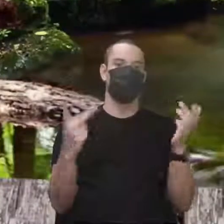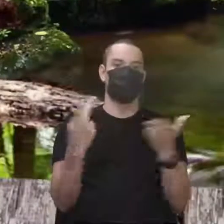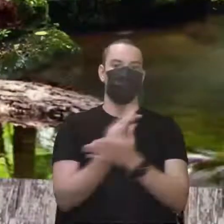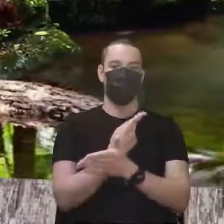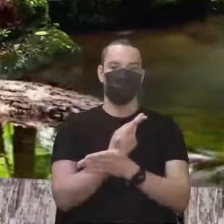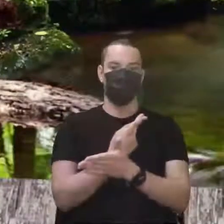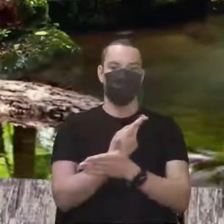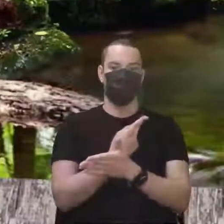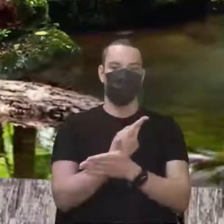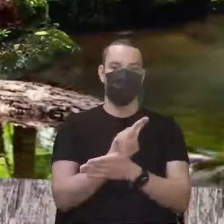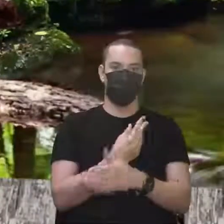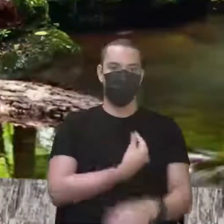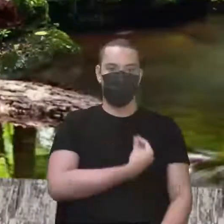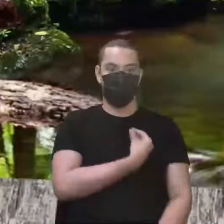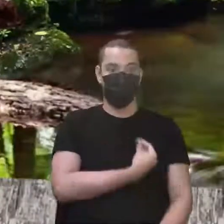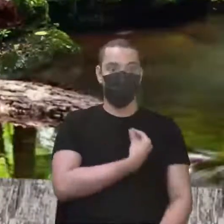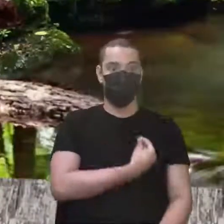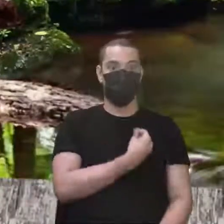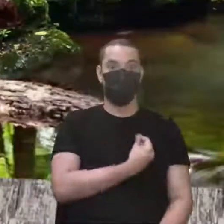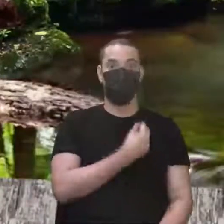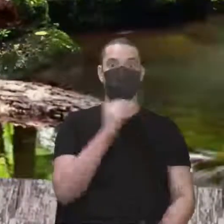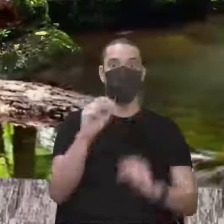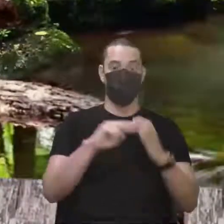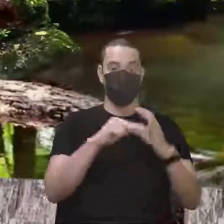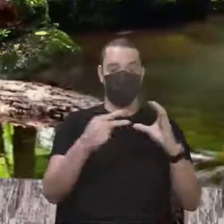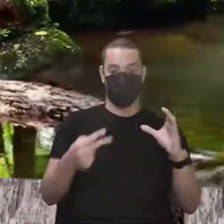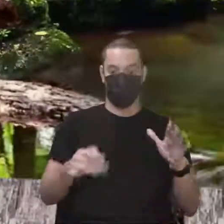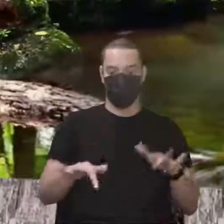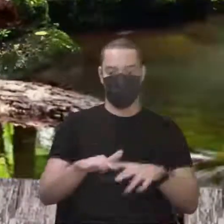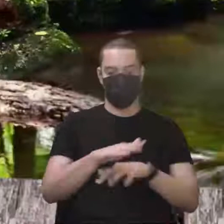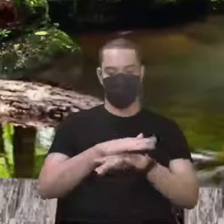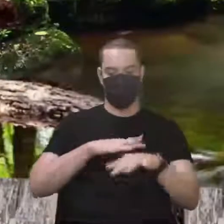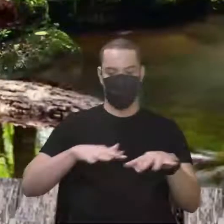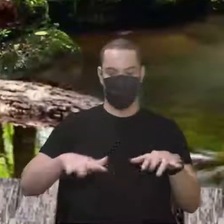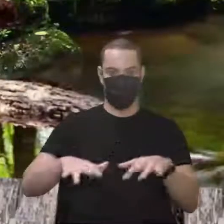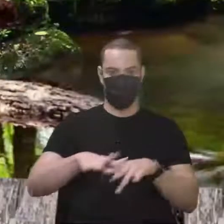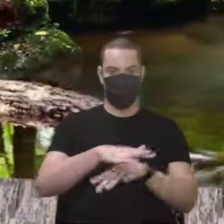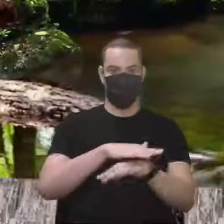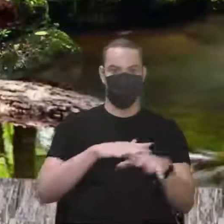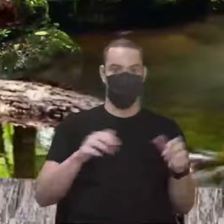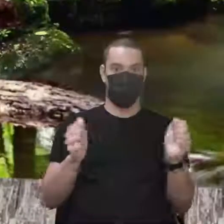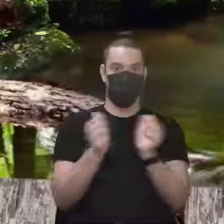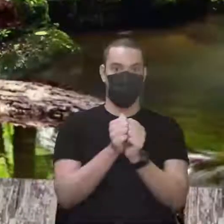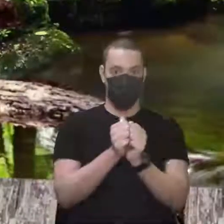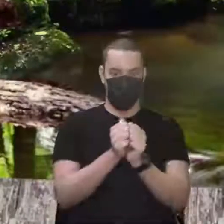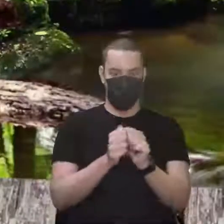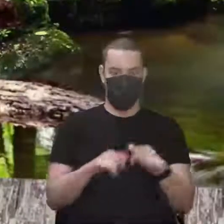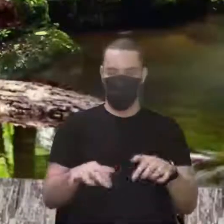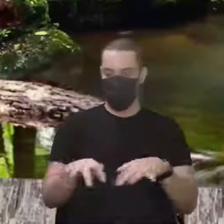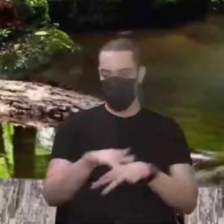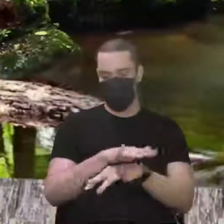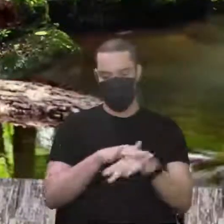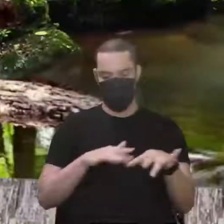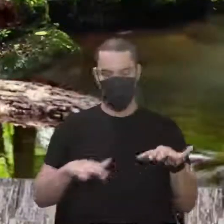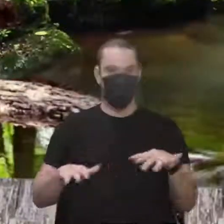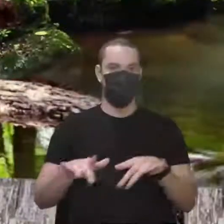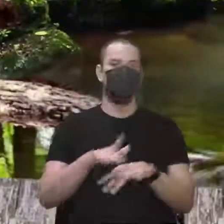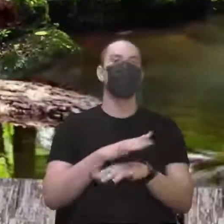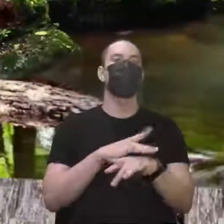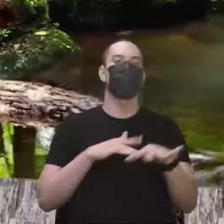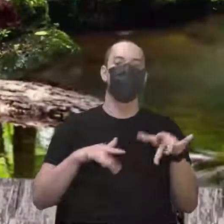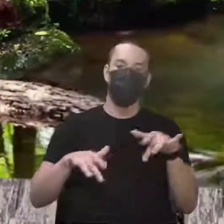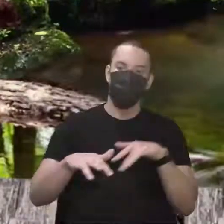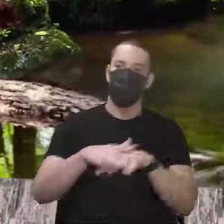trechos dos genes dela estavam ali, ó, naquela solução junto com as bactérias sem cápsula. Essas bactérias sem cápsula